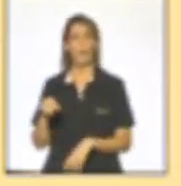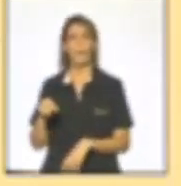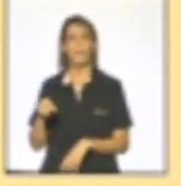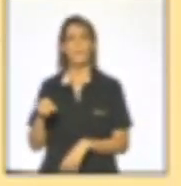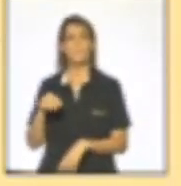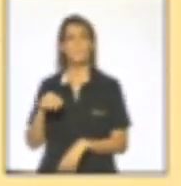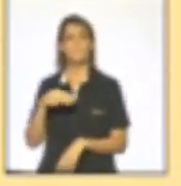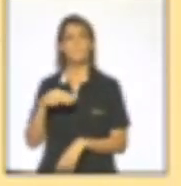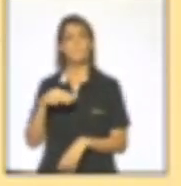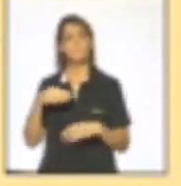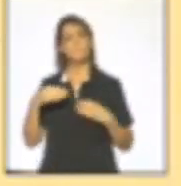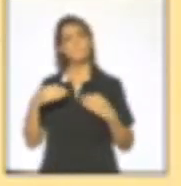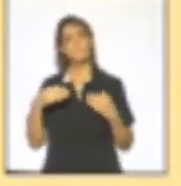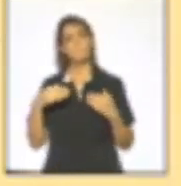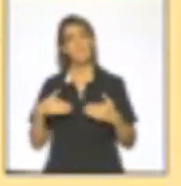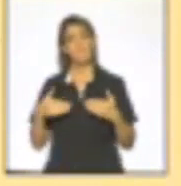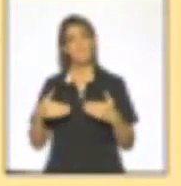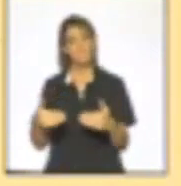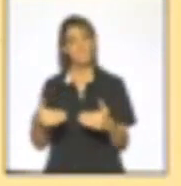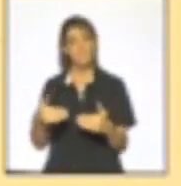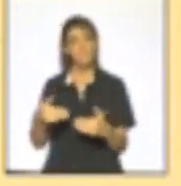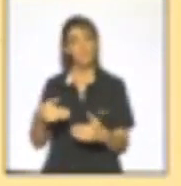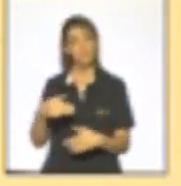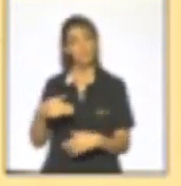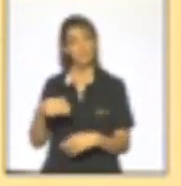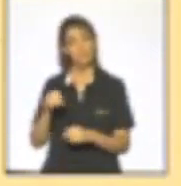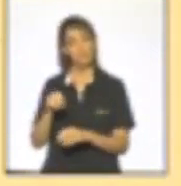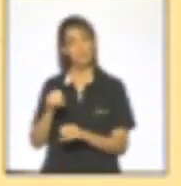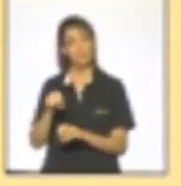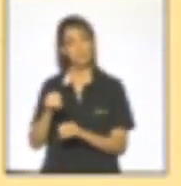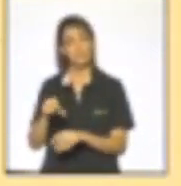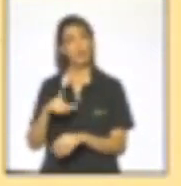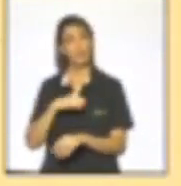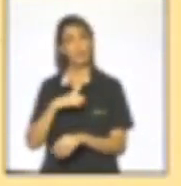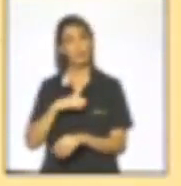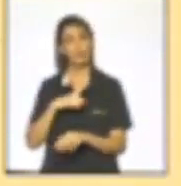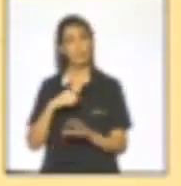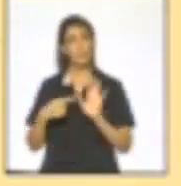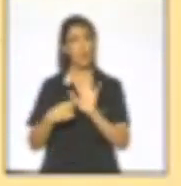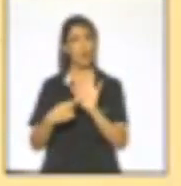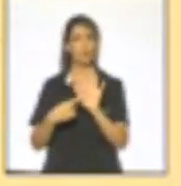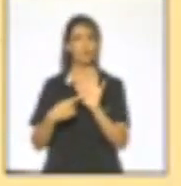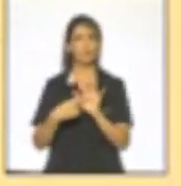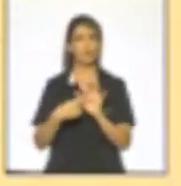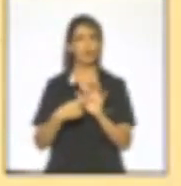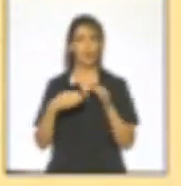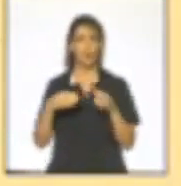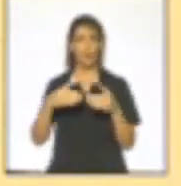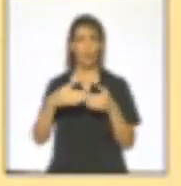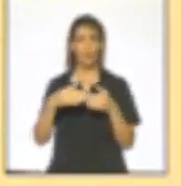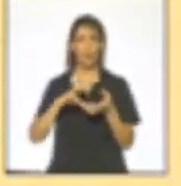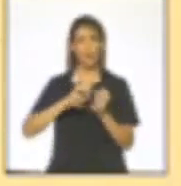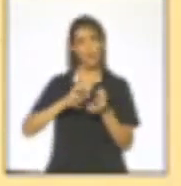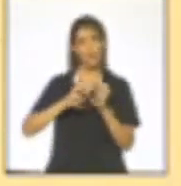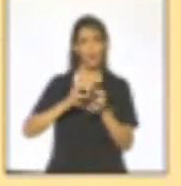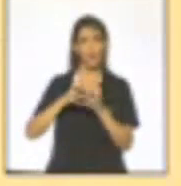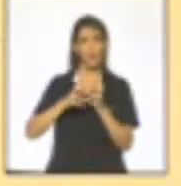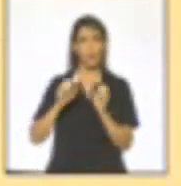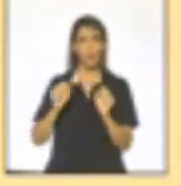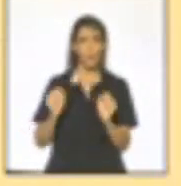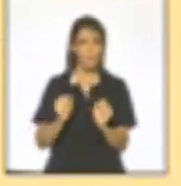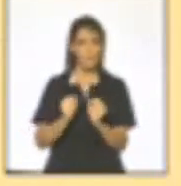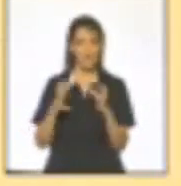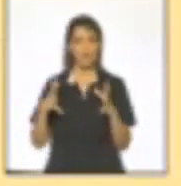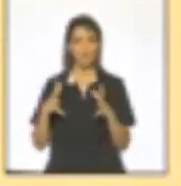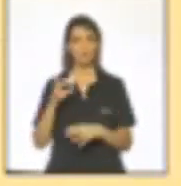fala sobre o cubo mágico. É só colocar na busca No, na internet, coloca trilhas